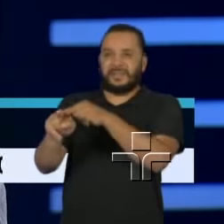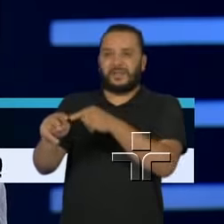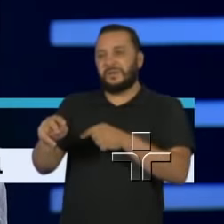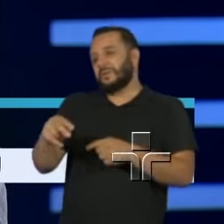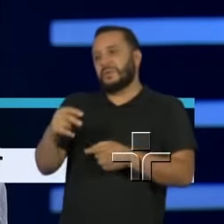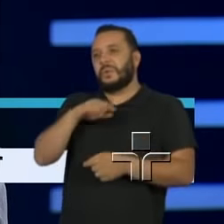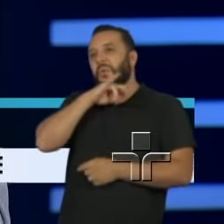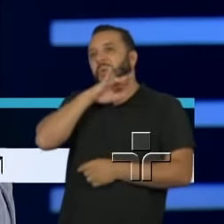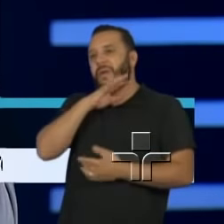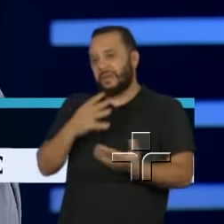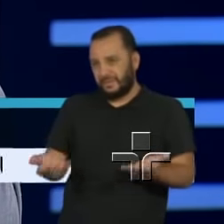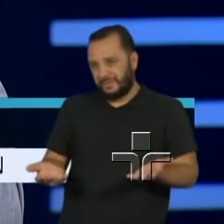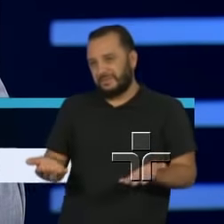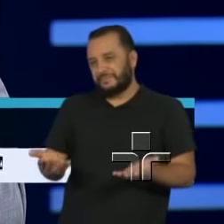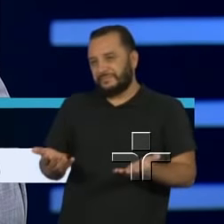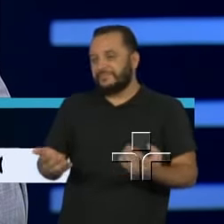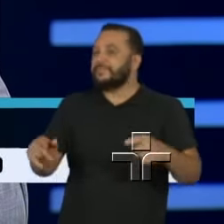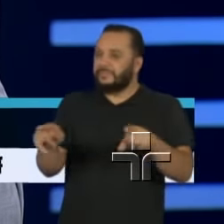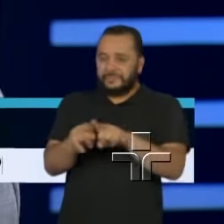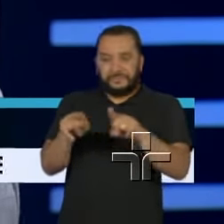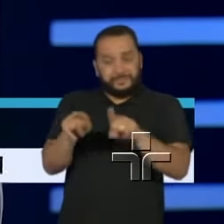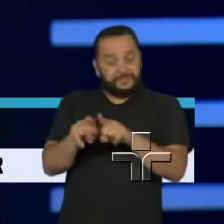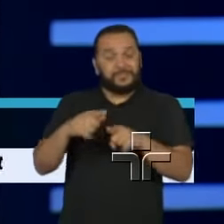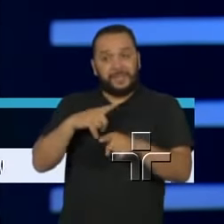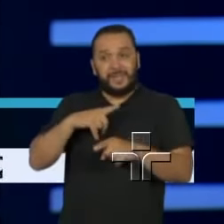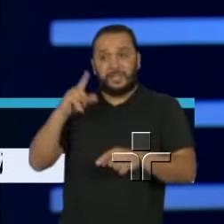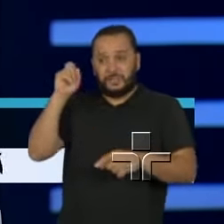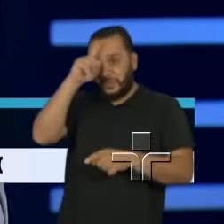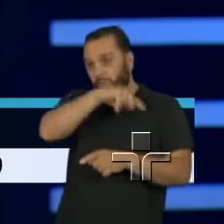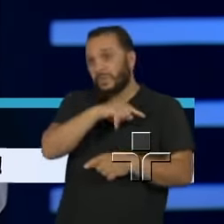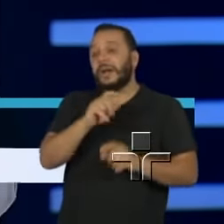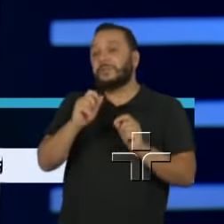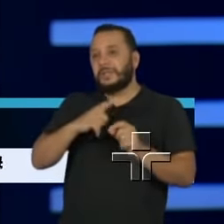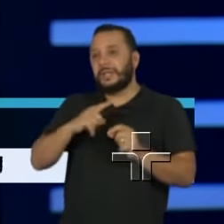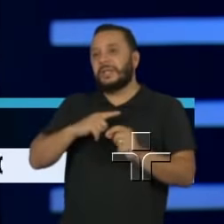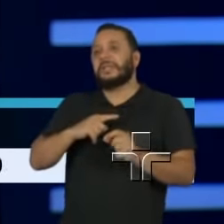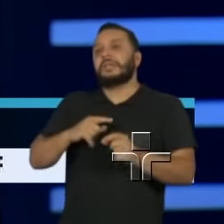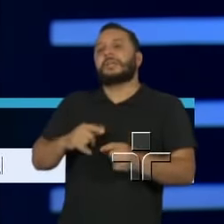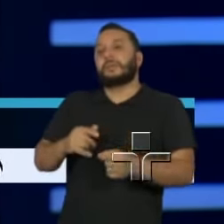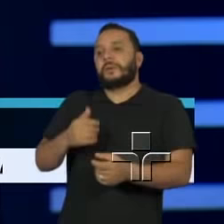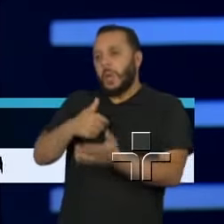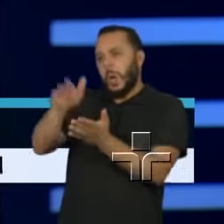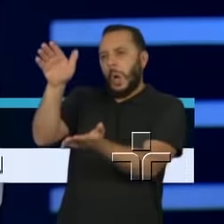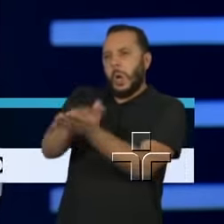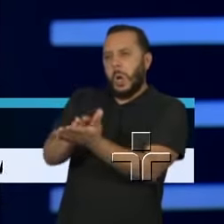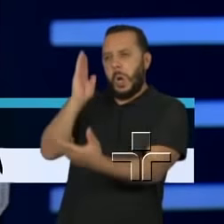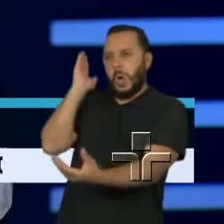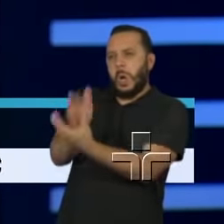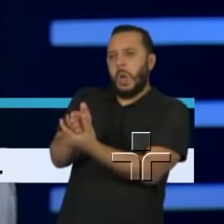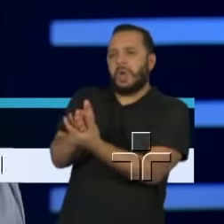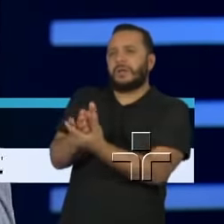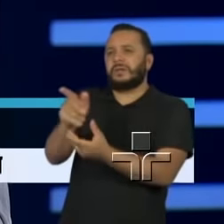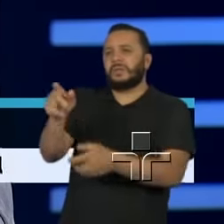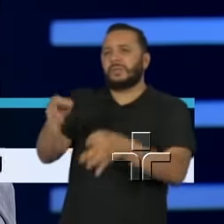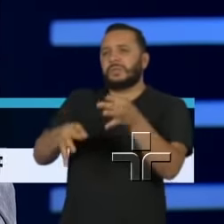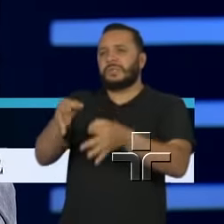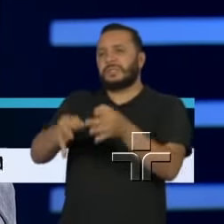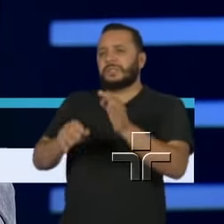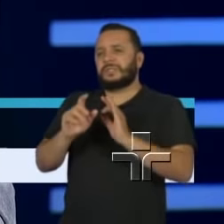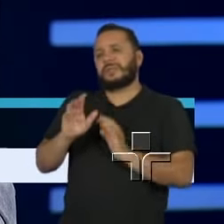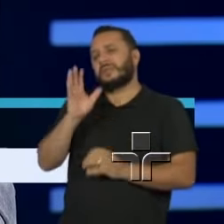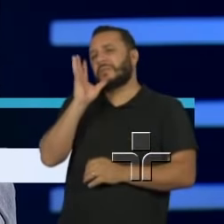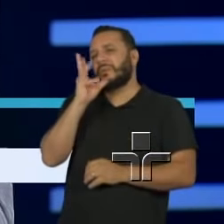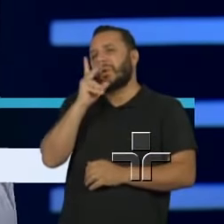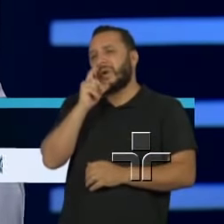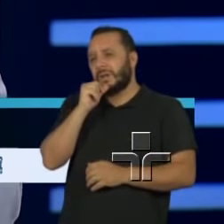definido, e nós temos uma dificuldade para fazer reivindicação dos direitos, porque, ao final, é um contrato que as partes têm que cumprir aí as